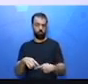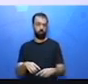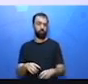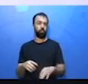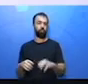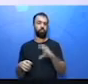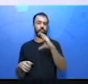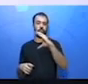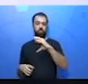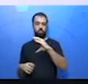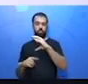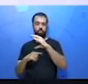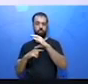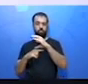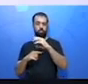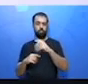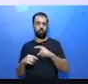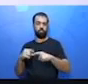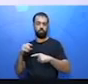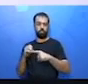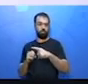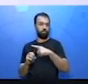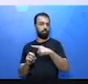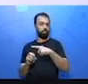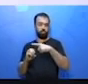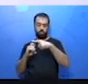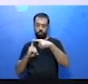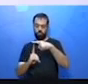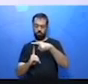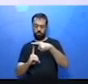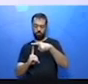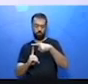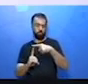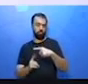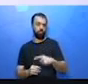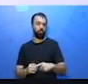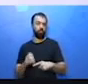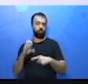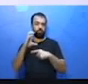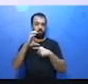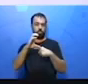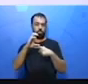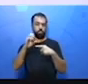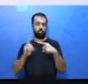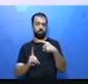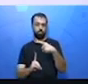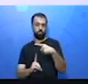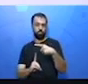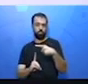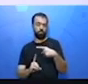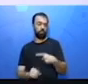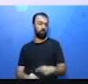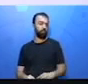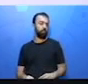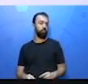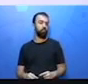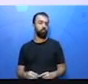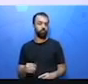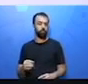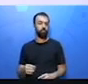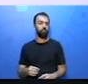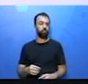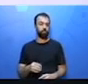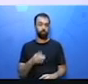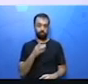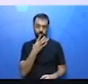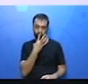dividindo o comprimento da circunferência pelo diâmetro, certo? E é interessante que vai dar o